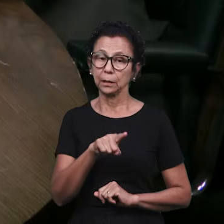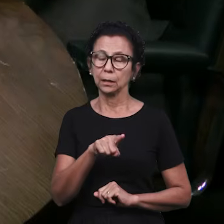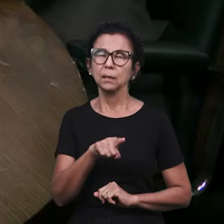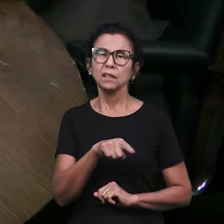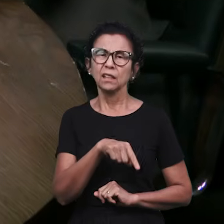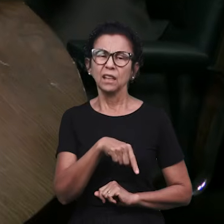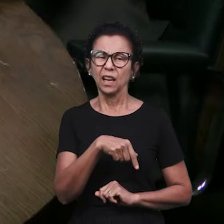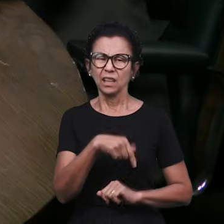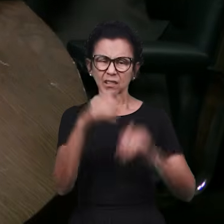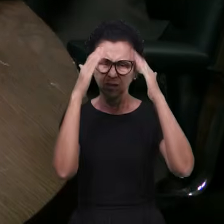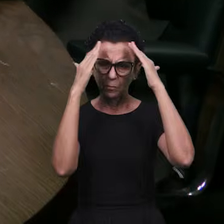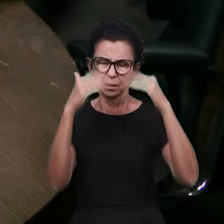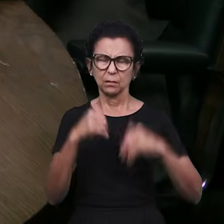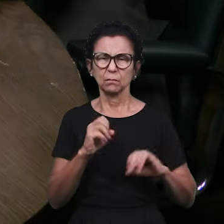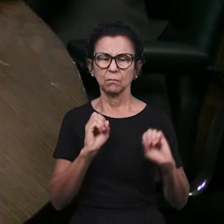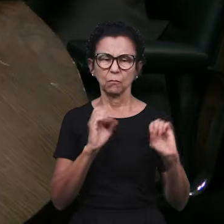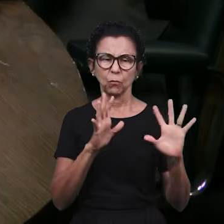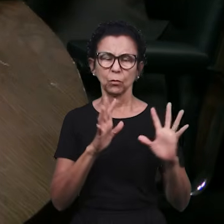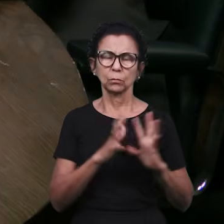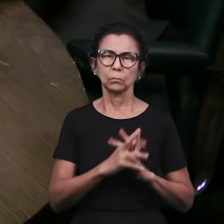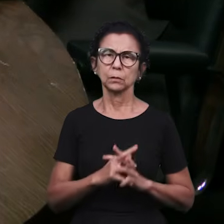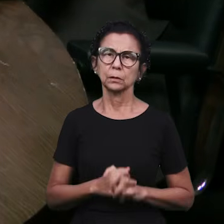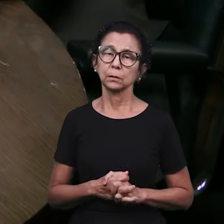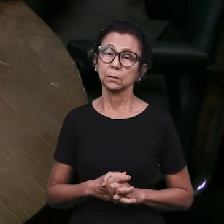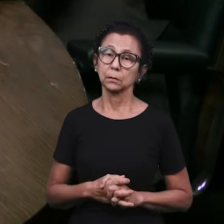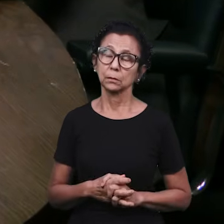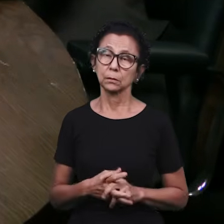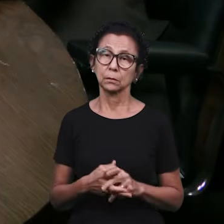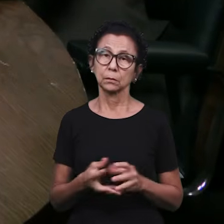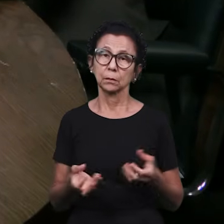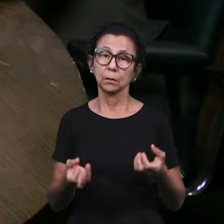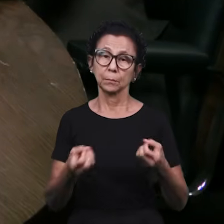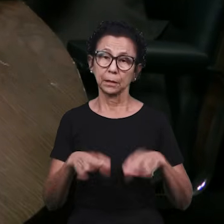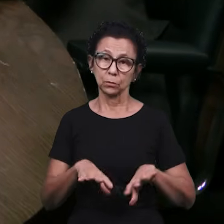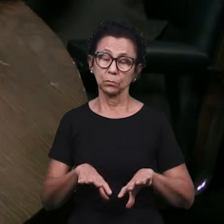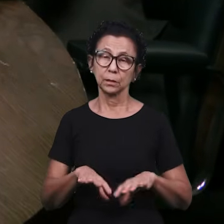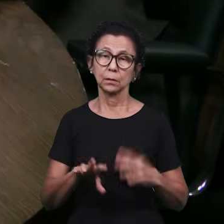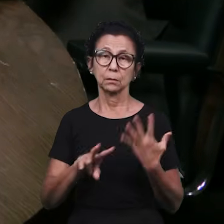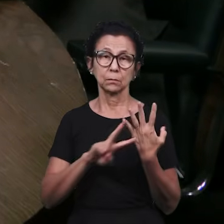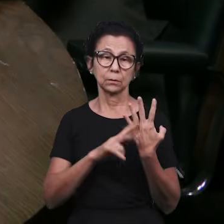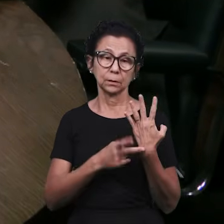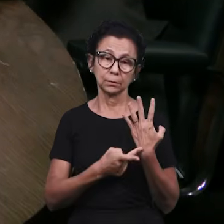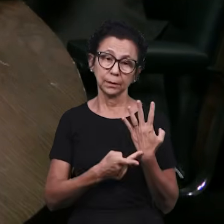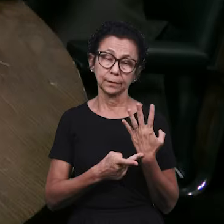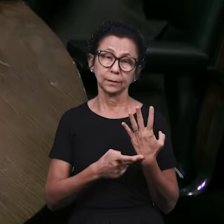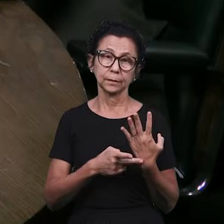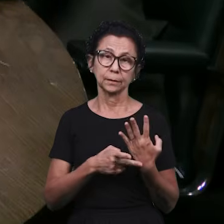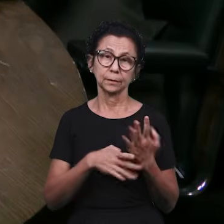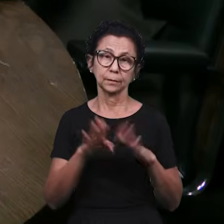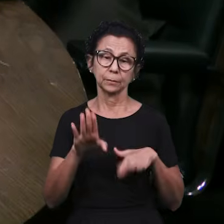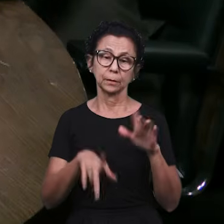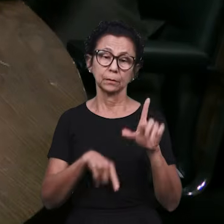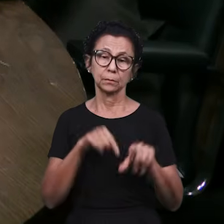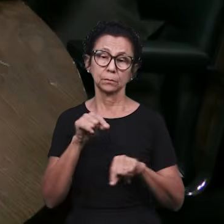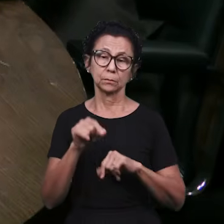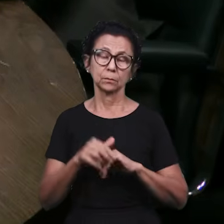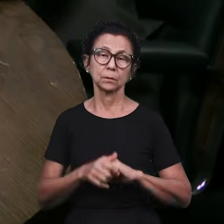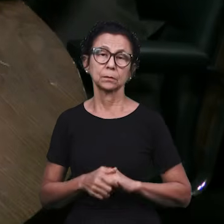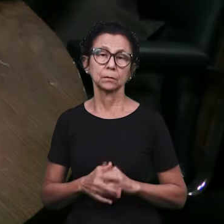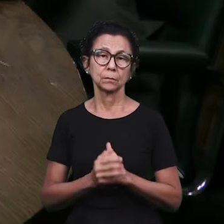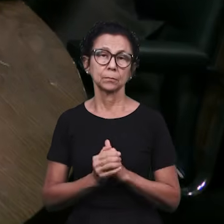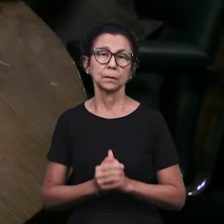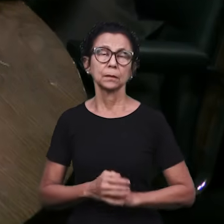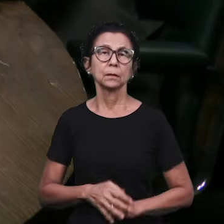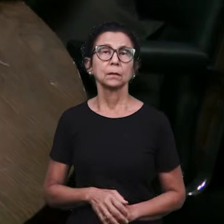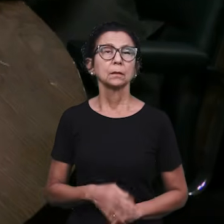o desobediente ele tem prejuízos, tem consequências, né, as É, nossas escolhas têm vem o juízo, vem né. o juízo, né. É isso mesmo. Amém, pastor Amém, Luiz? Tem